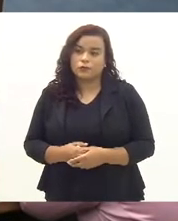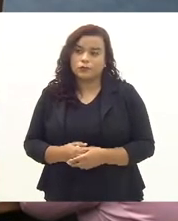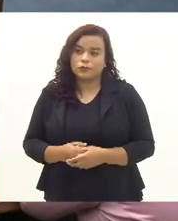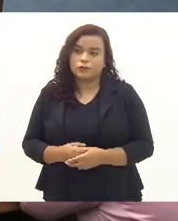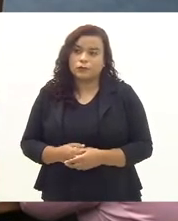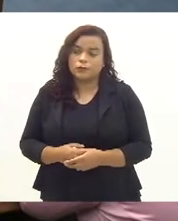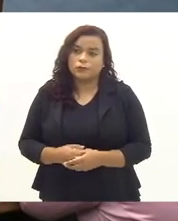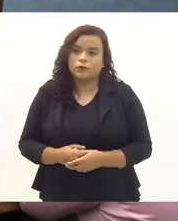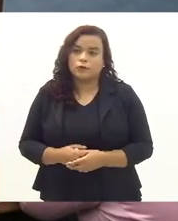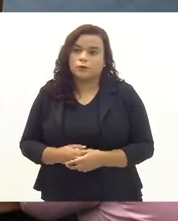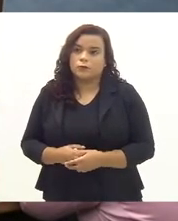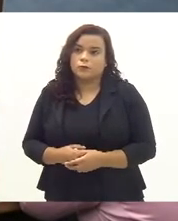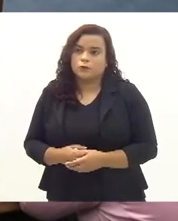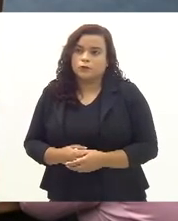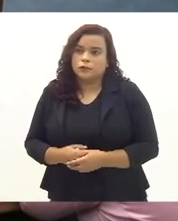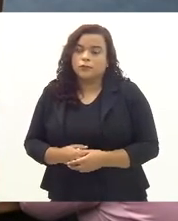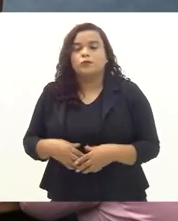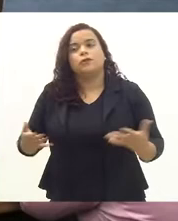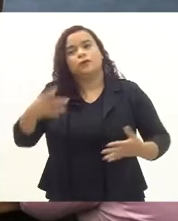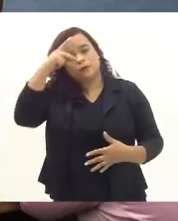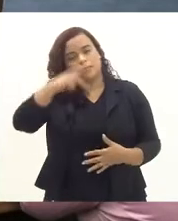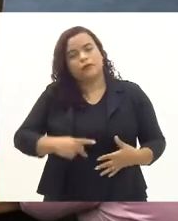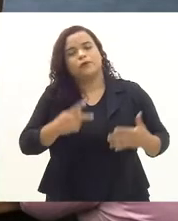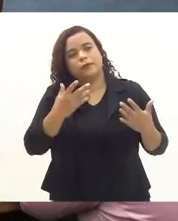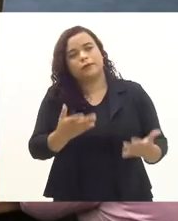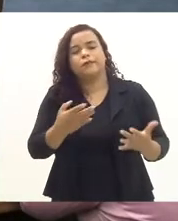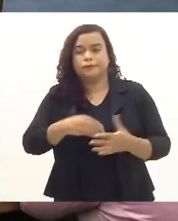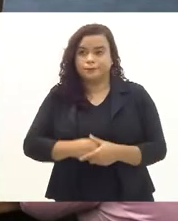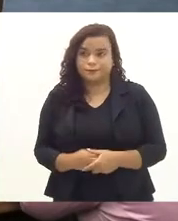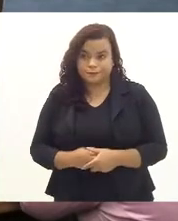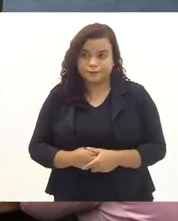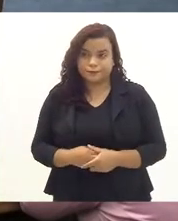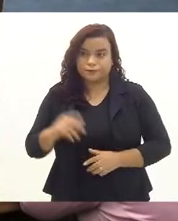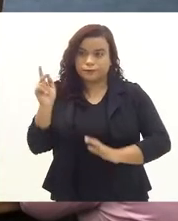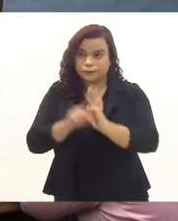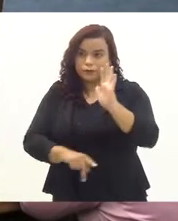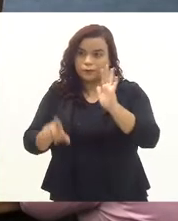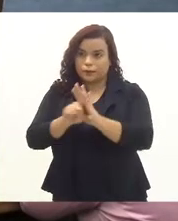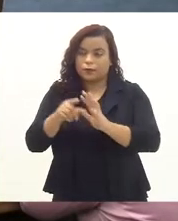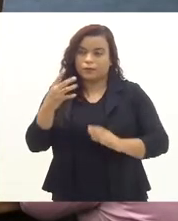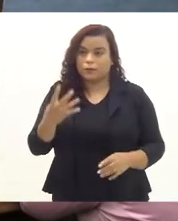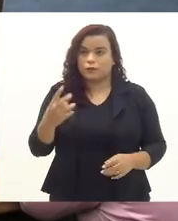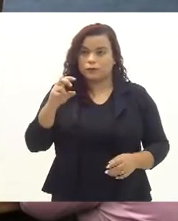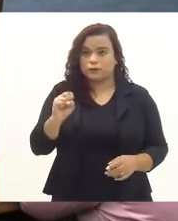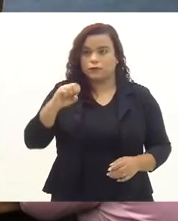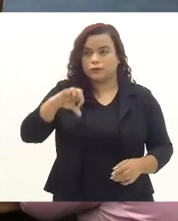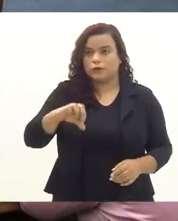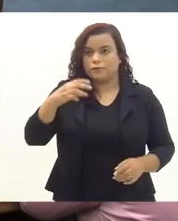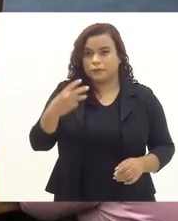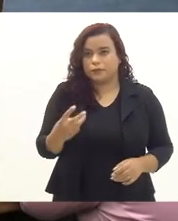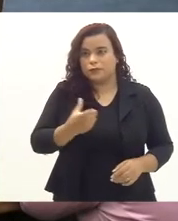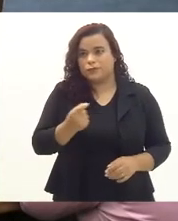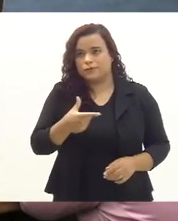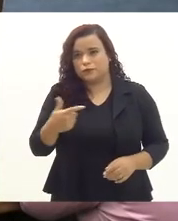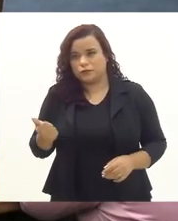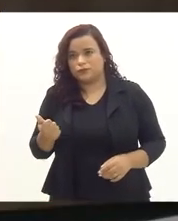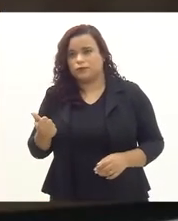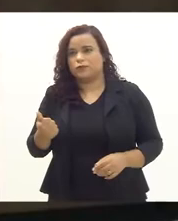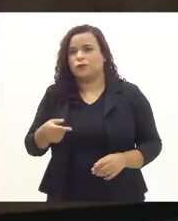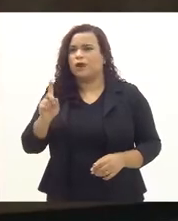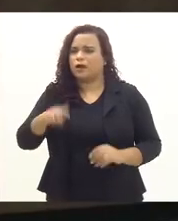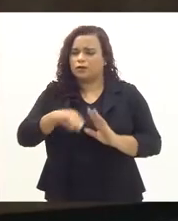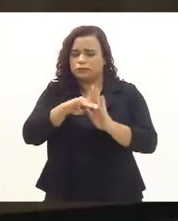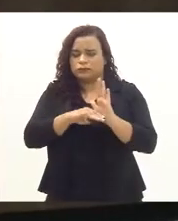E aí eu sou presidente o projeto de lei 4893 21 19º da